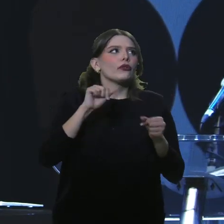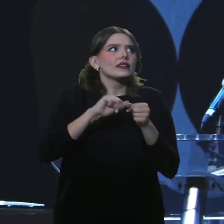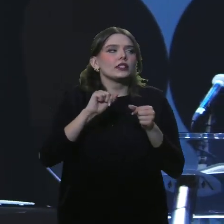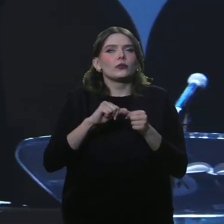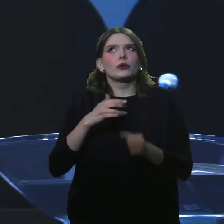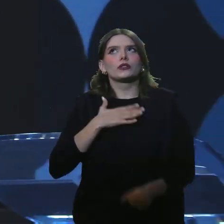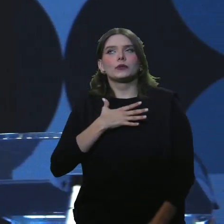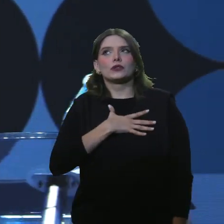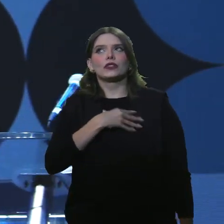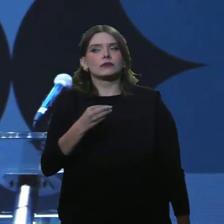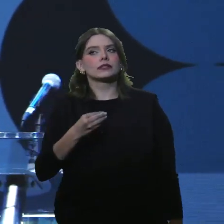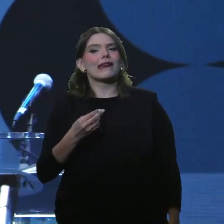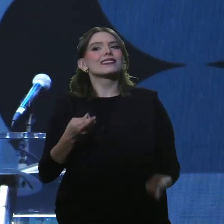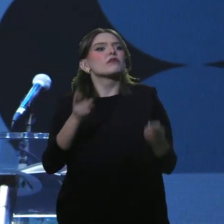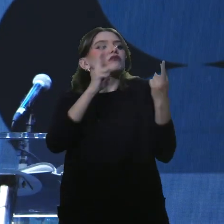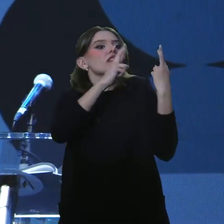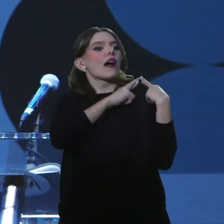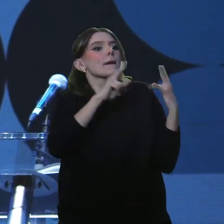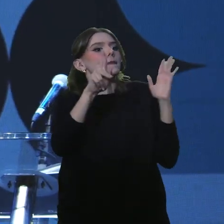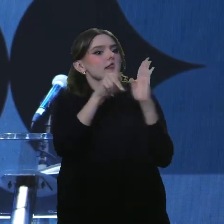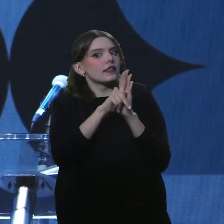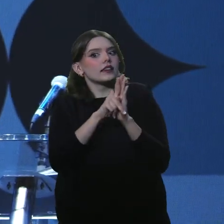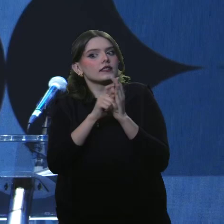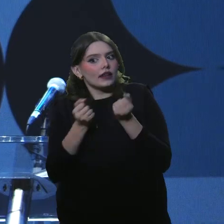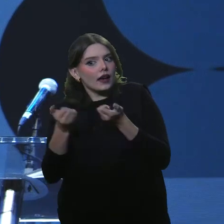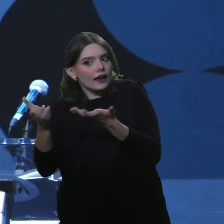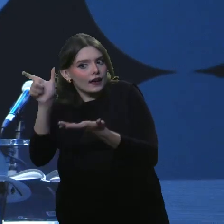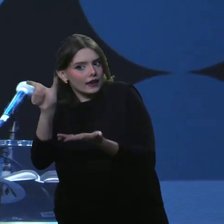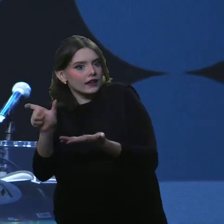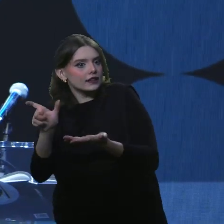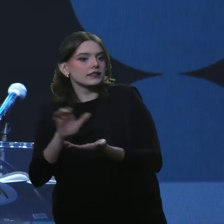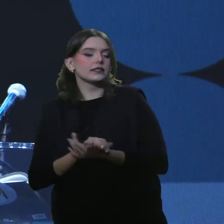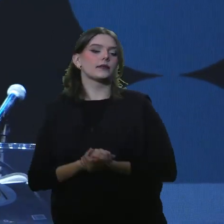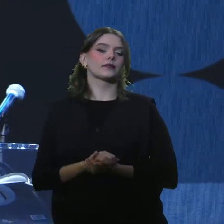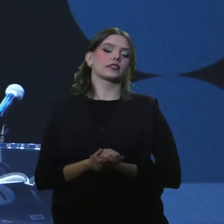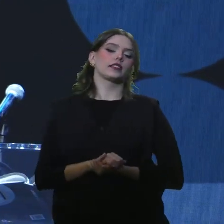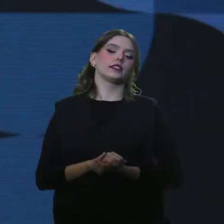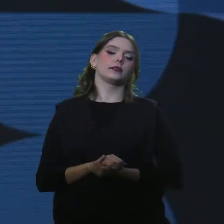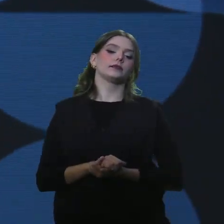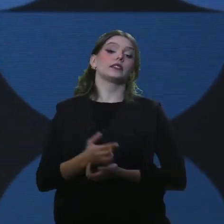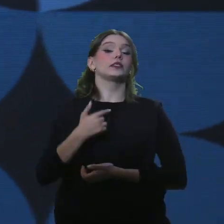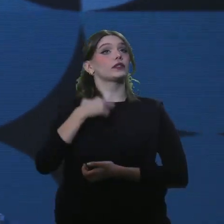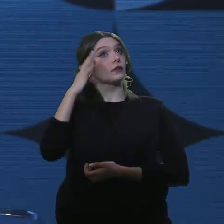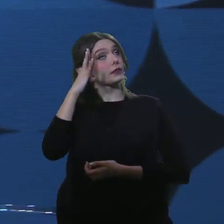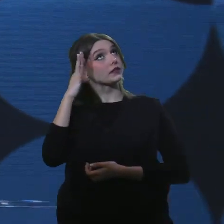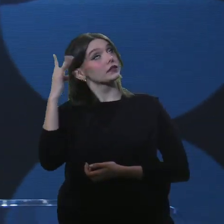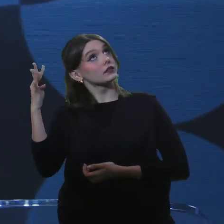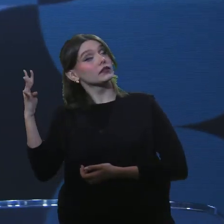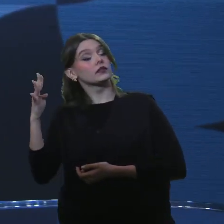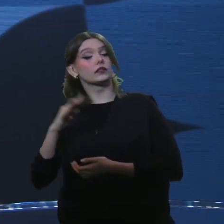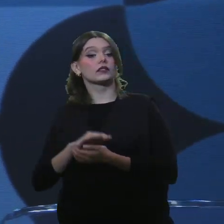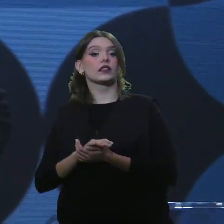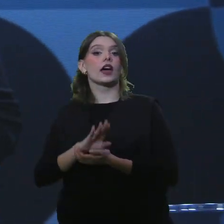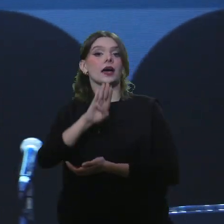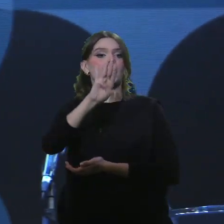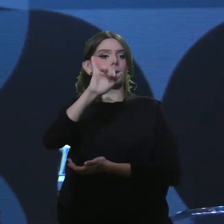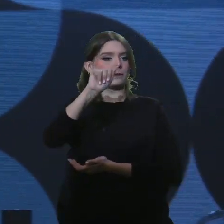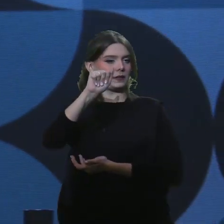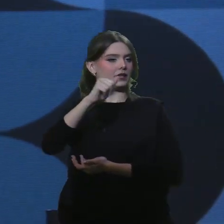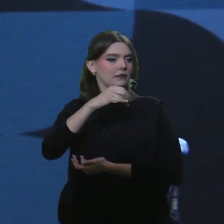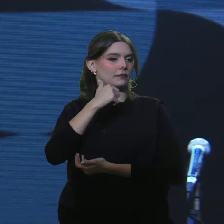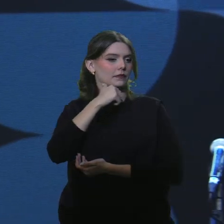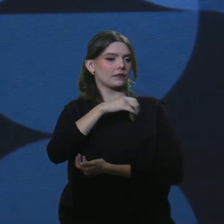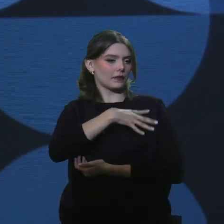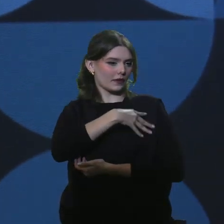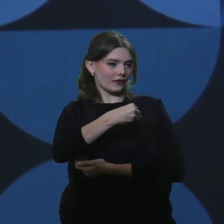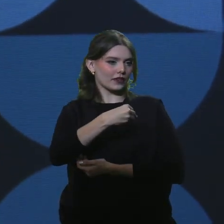Que eles conseguem fazer sozinhos. Tem que dar liberdade, autonomia. Pensando nessa história, um dia, a Bia tinha cerca de 4 anos, chegou para mim e falou assim, papai,